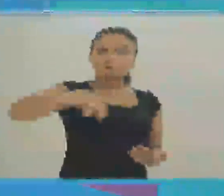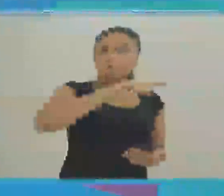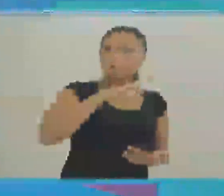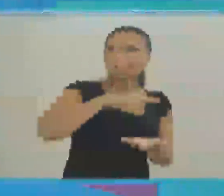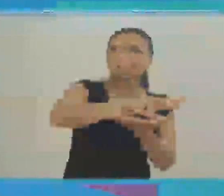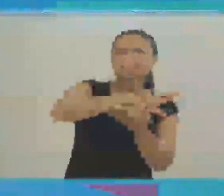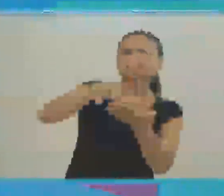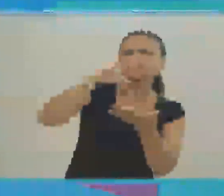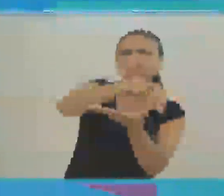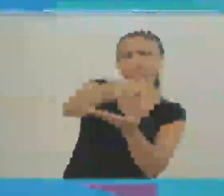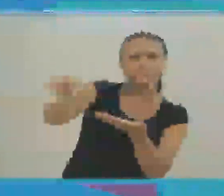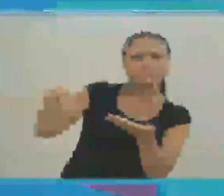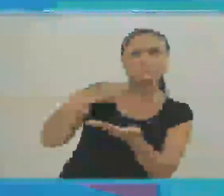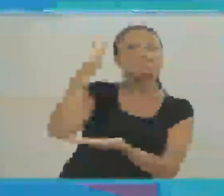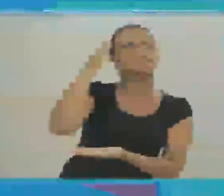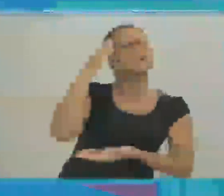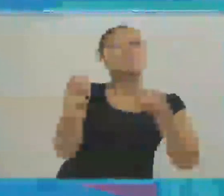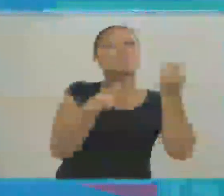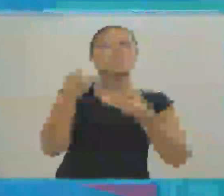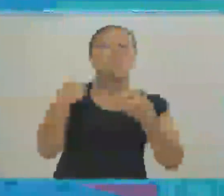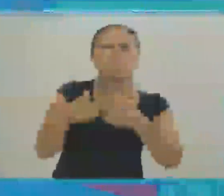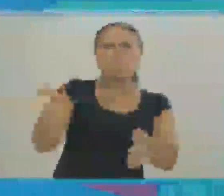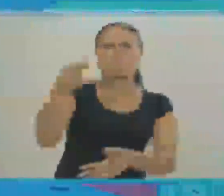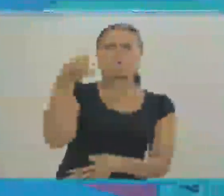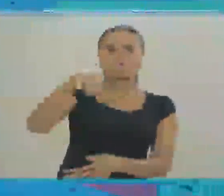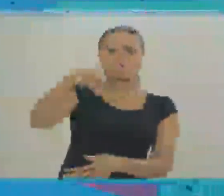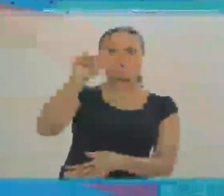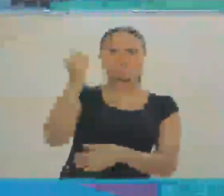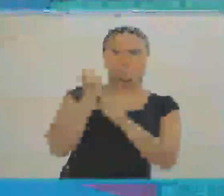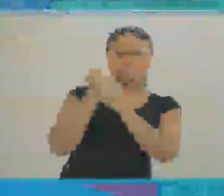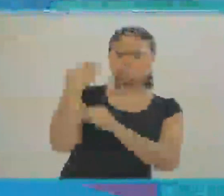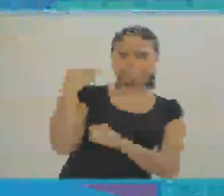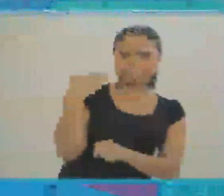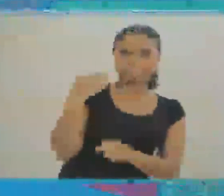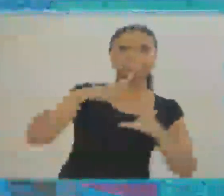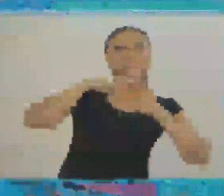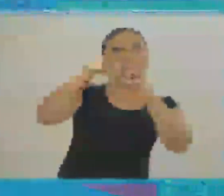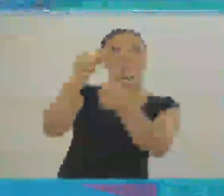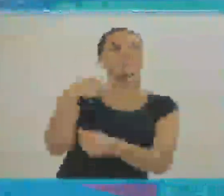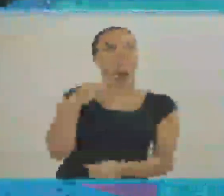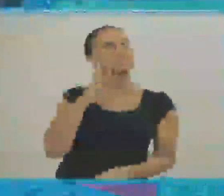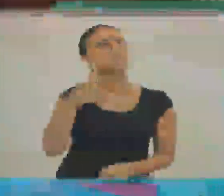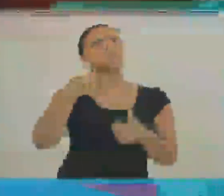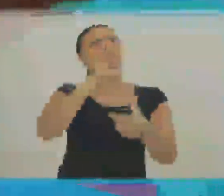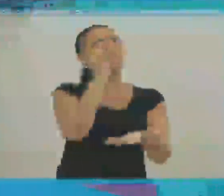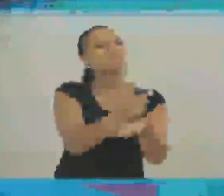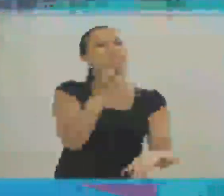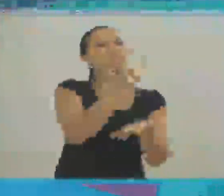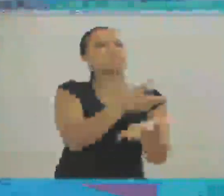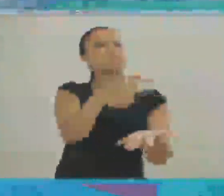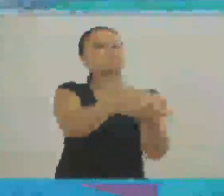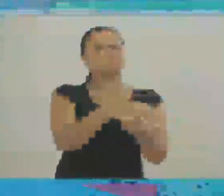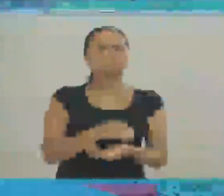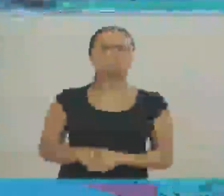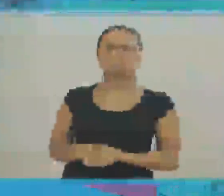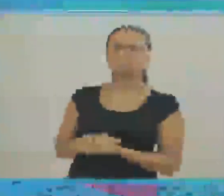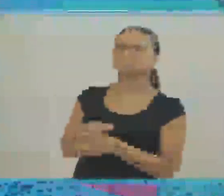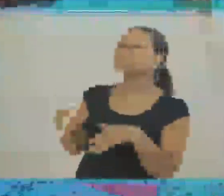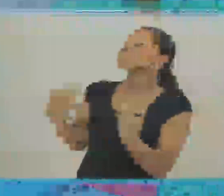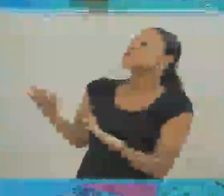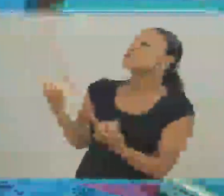classificações internacionais para saber qual é a sua classe. Comecei em 98, fiz 4